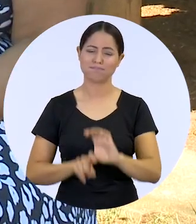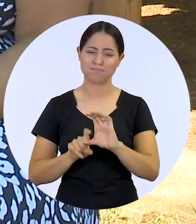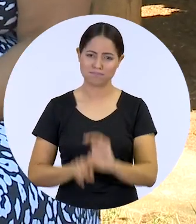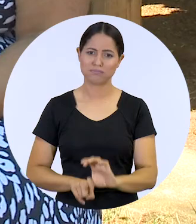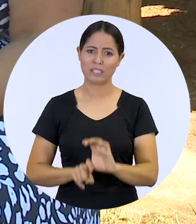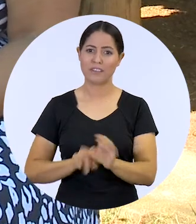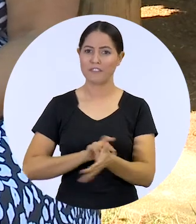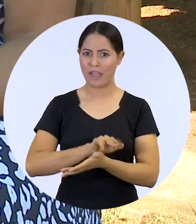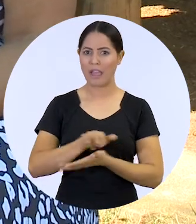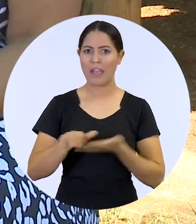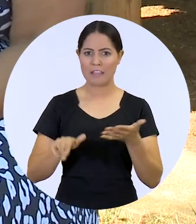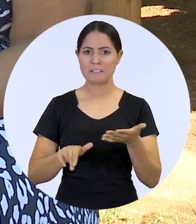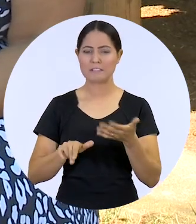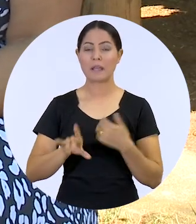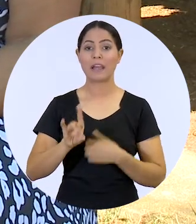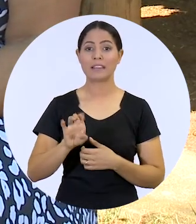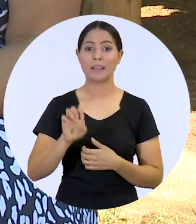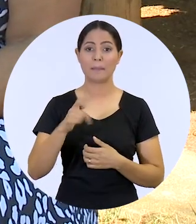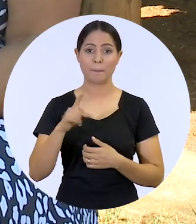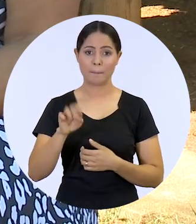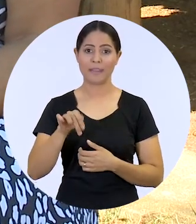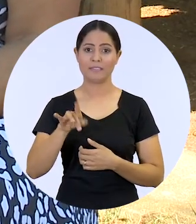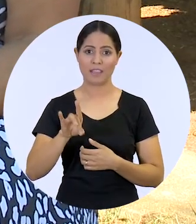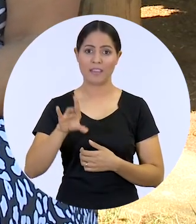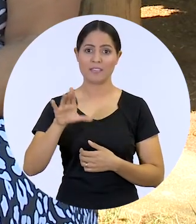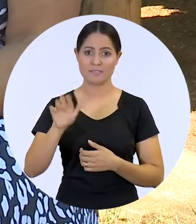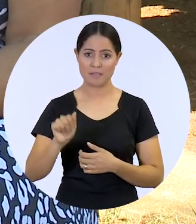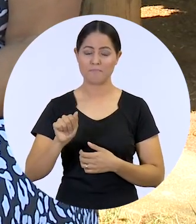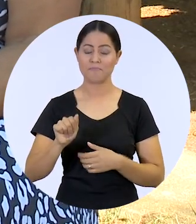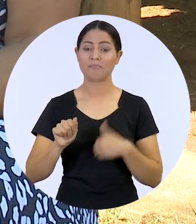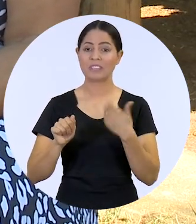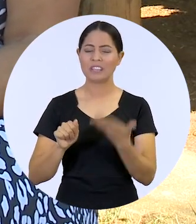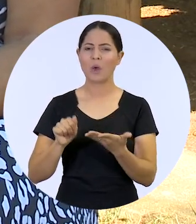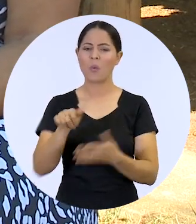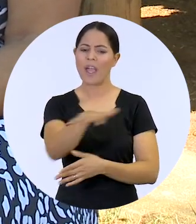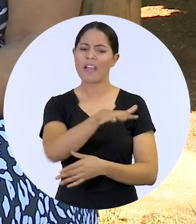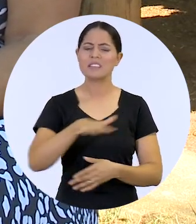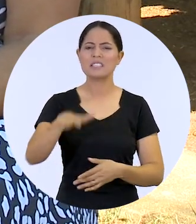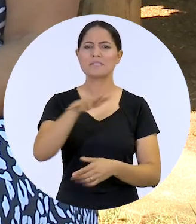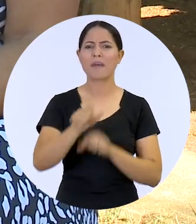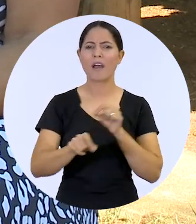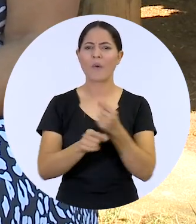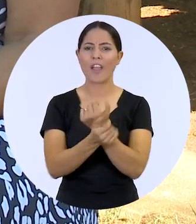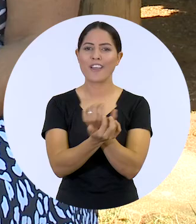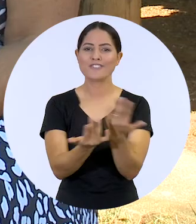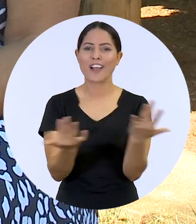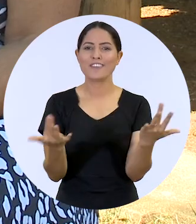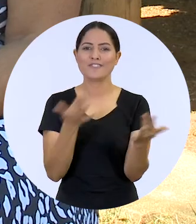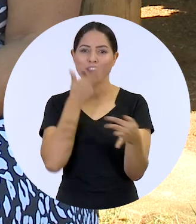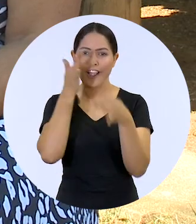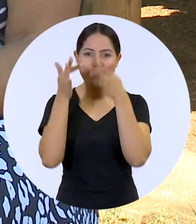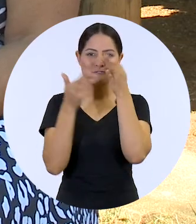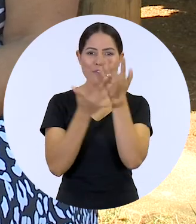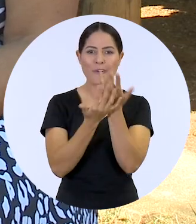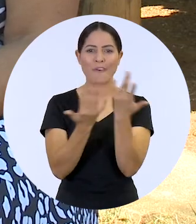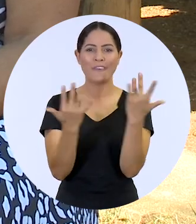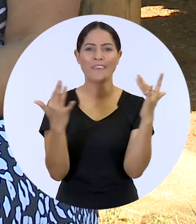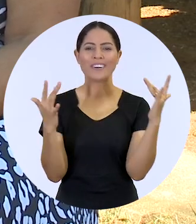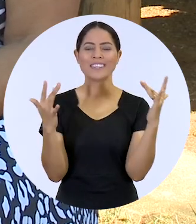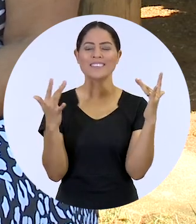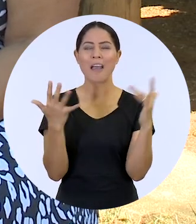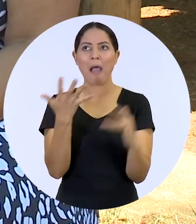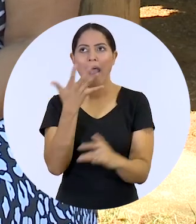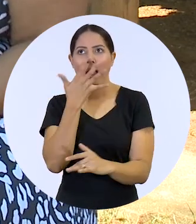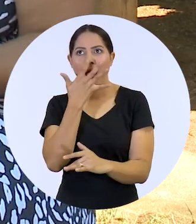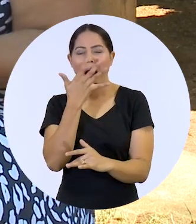nós procuramos criar internamente espaços como esse aqui, um jardim, para que eles pudessem estar com tranquilidade,